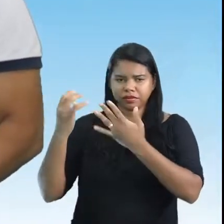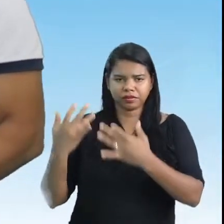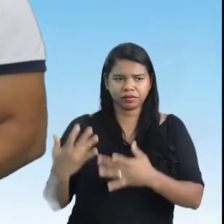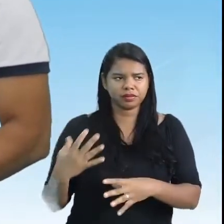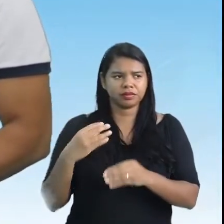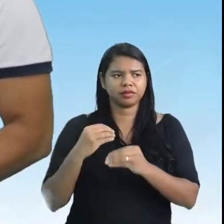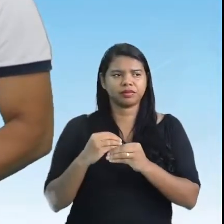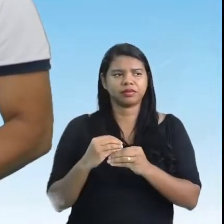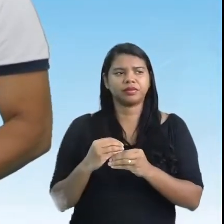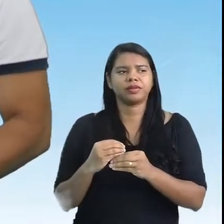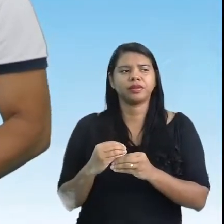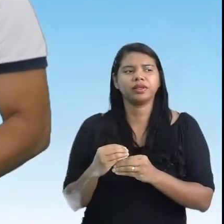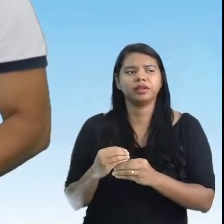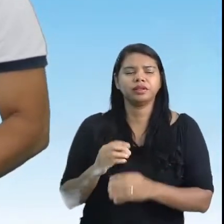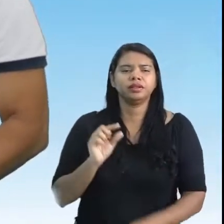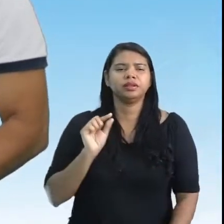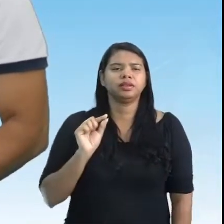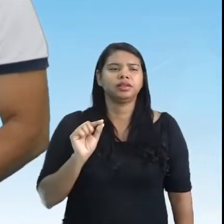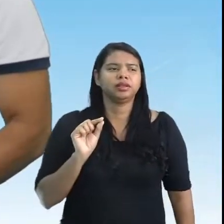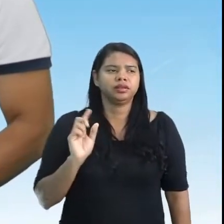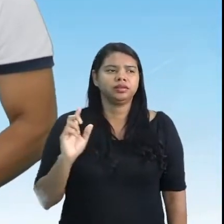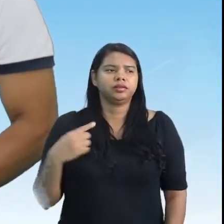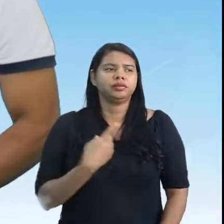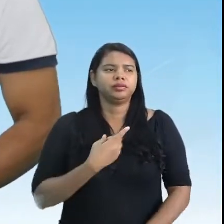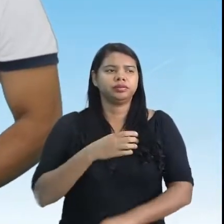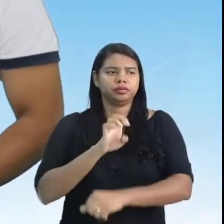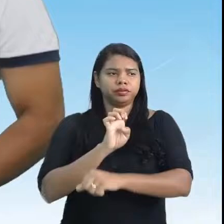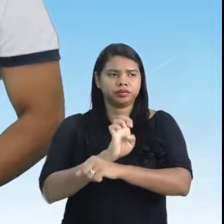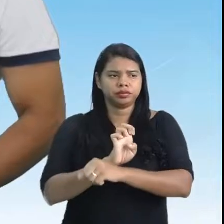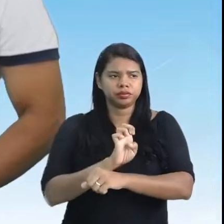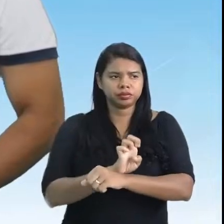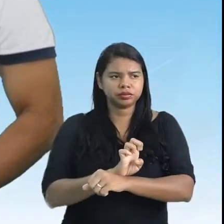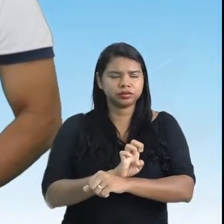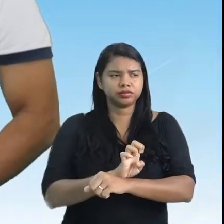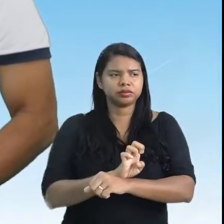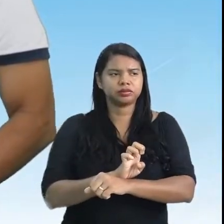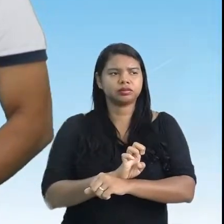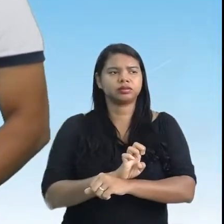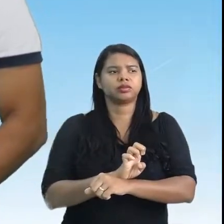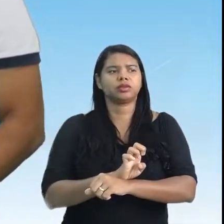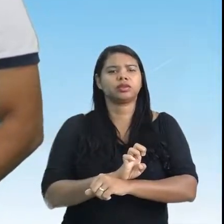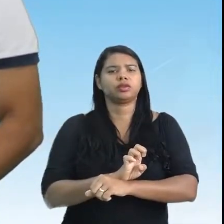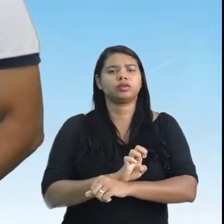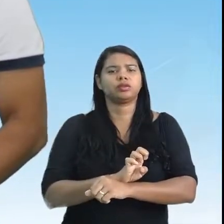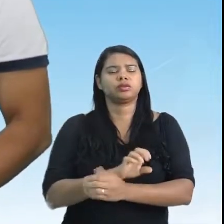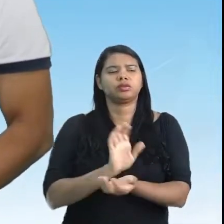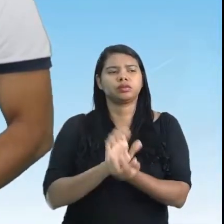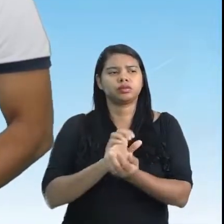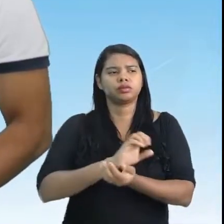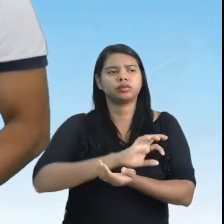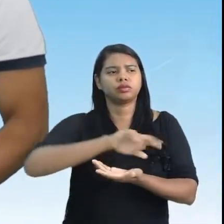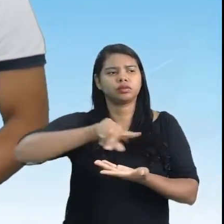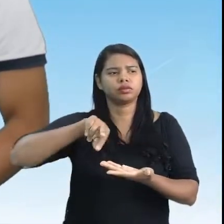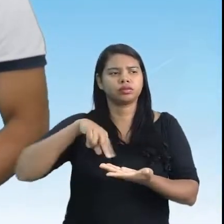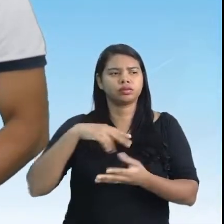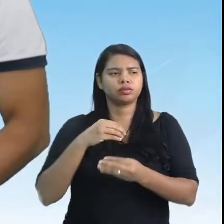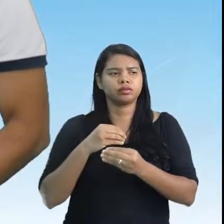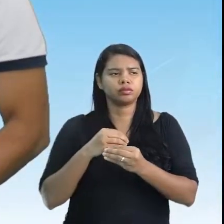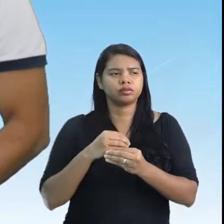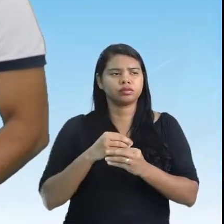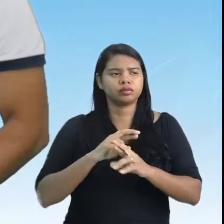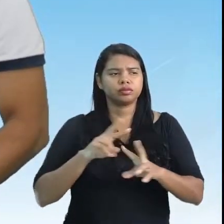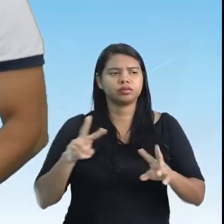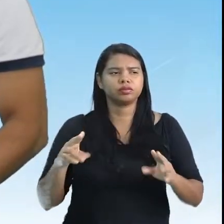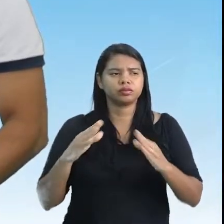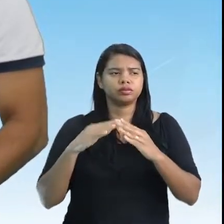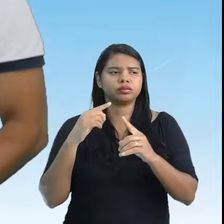rica, essa questão como o nosso Estado tem justamente essa pluralidade. E aqui hoje, justamente, centrar o